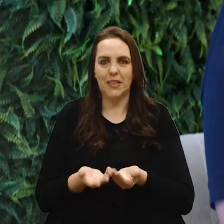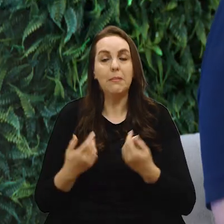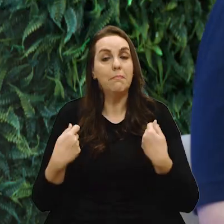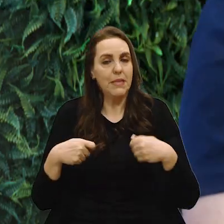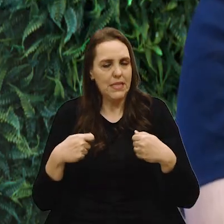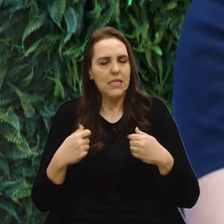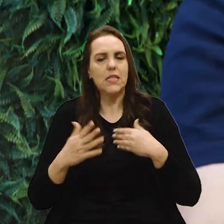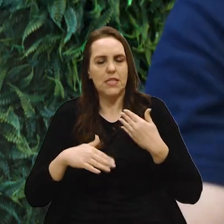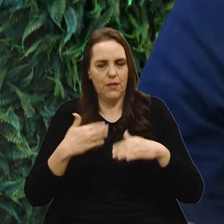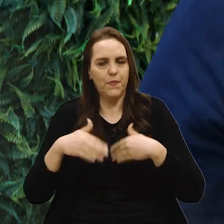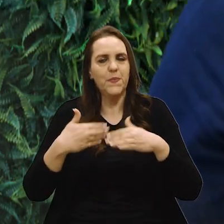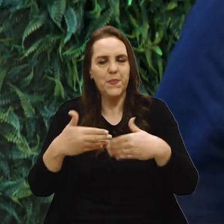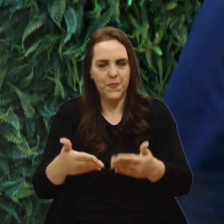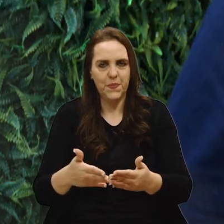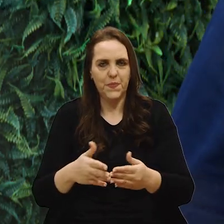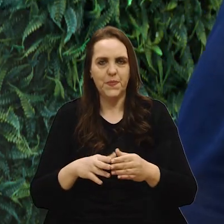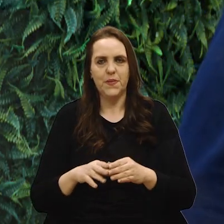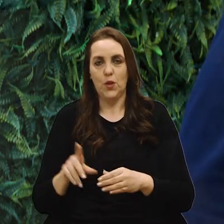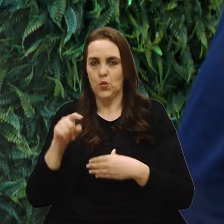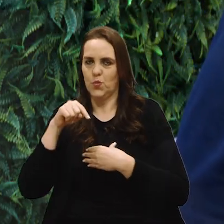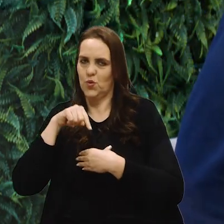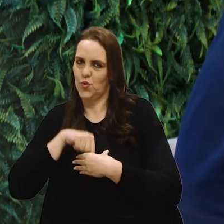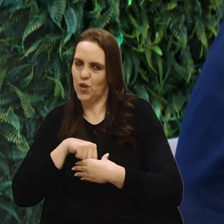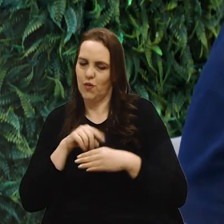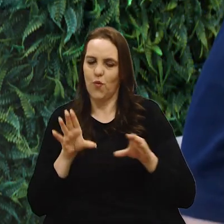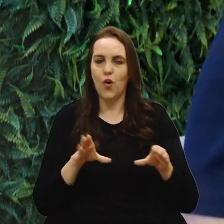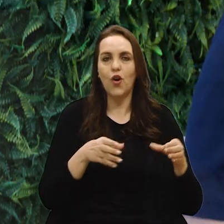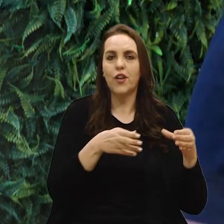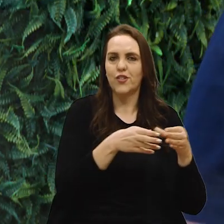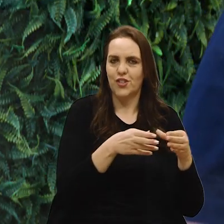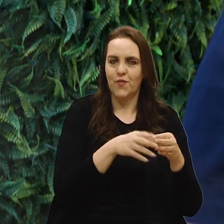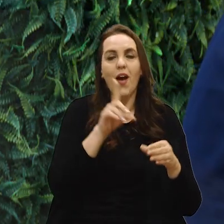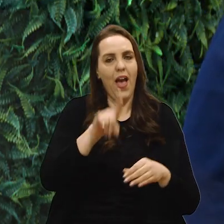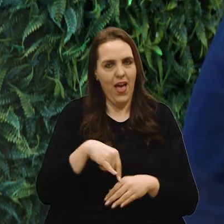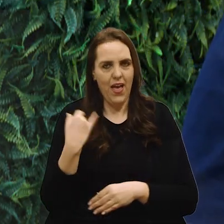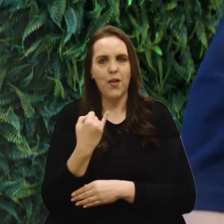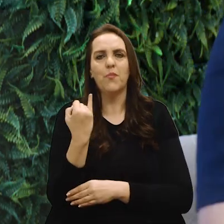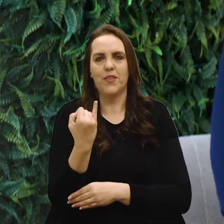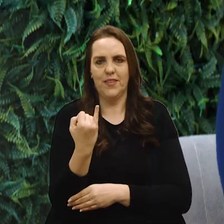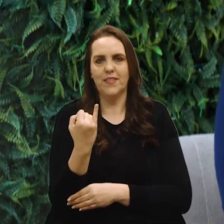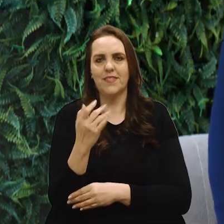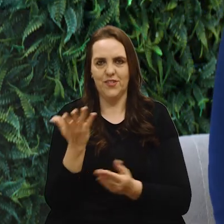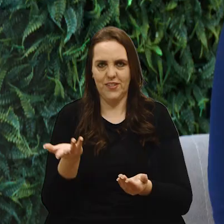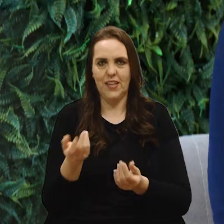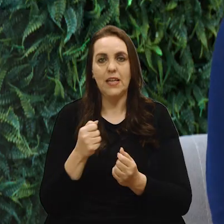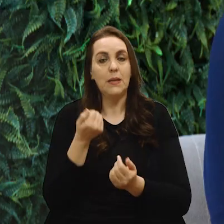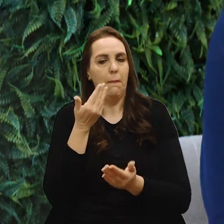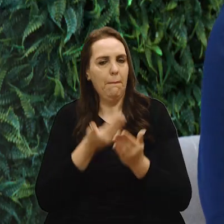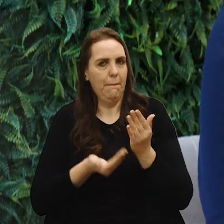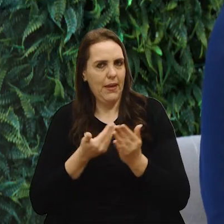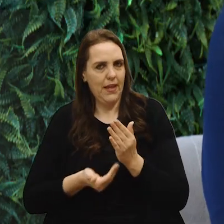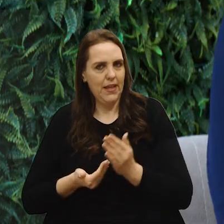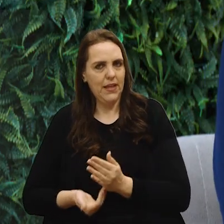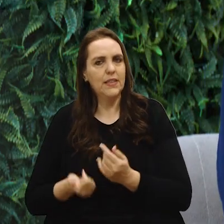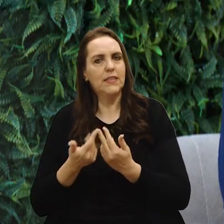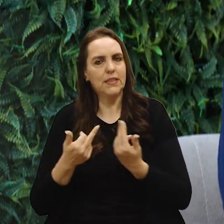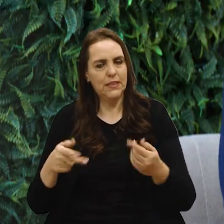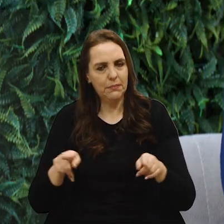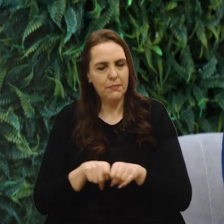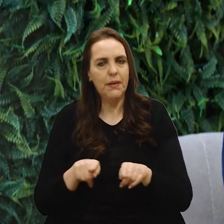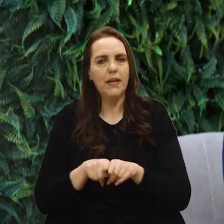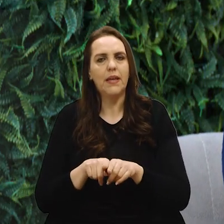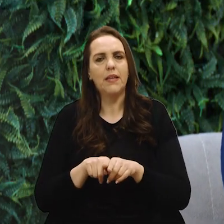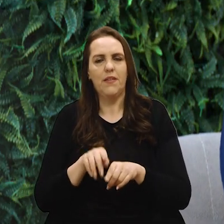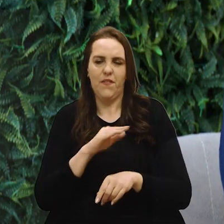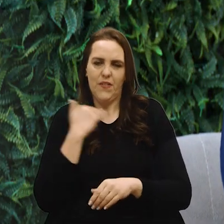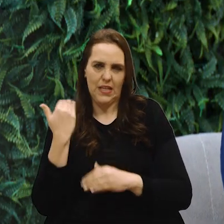o subjetivo e o coletivo, assim. Então acho que isso é importante. Então as perdas muitas vezes vão levar à